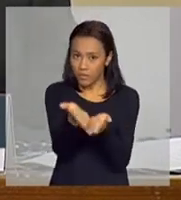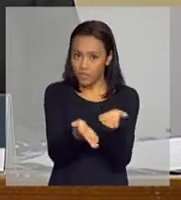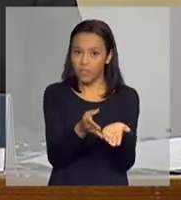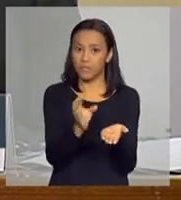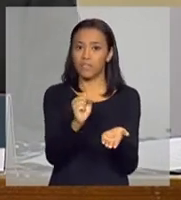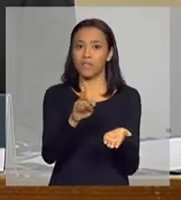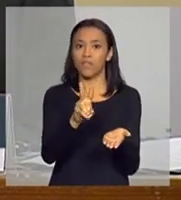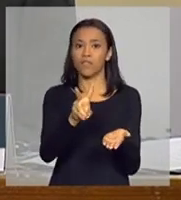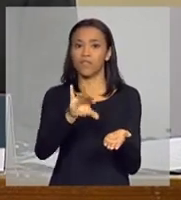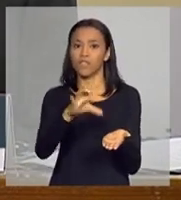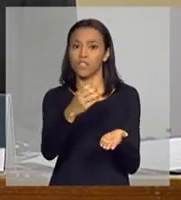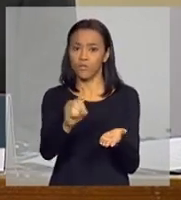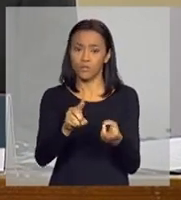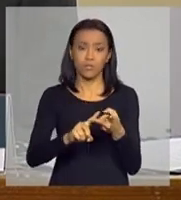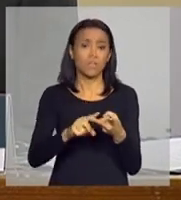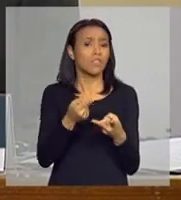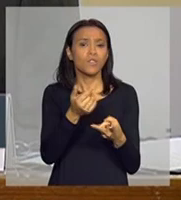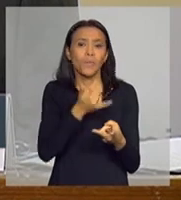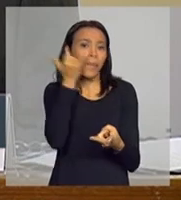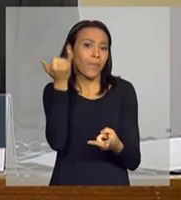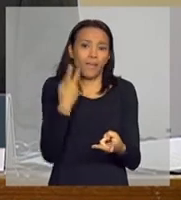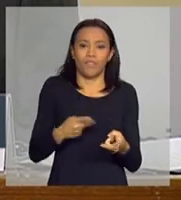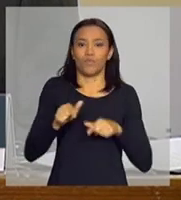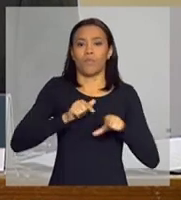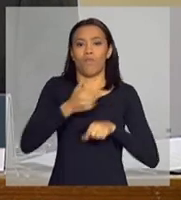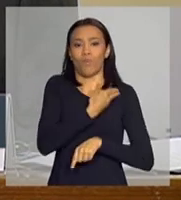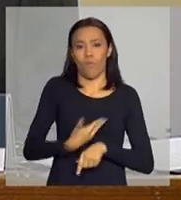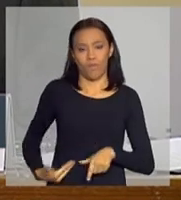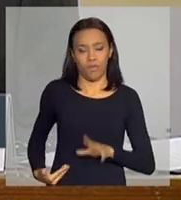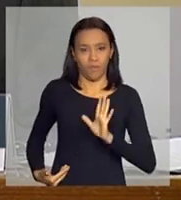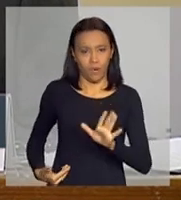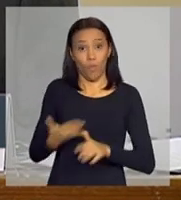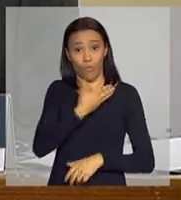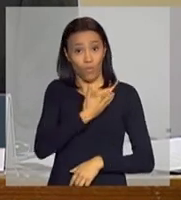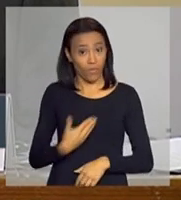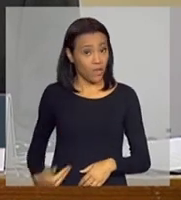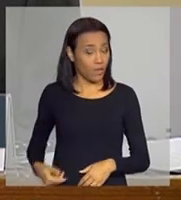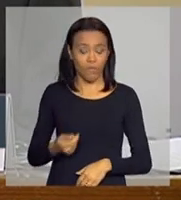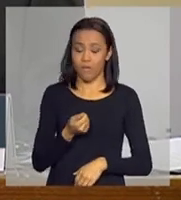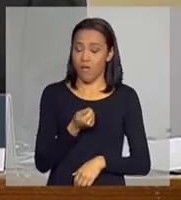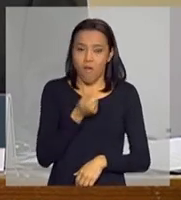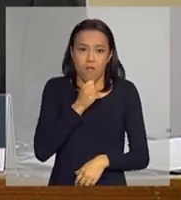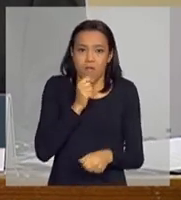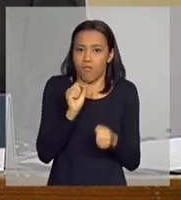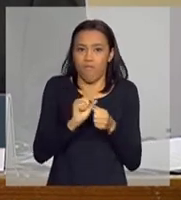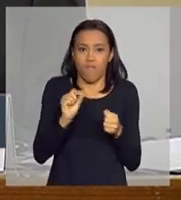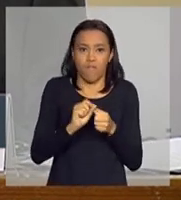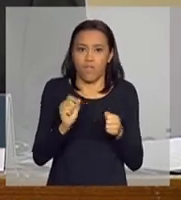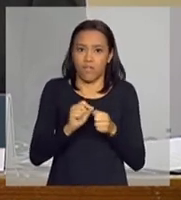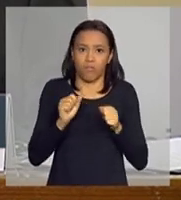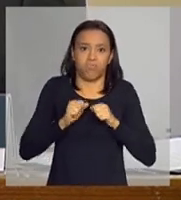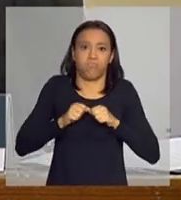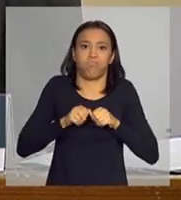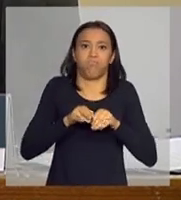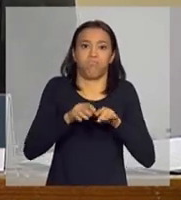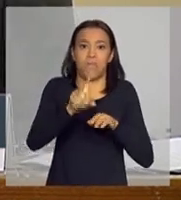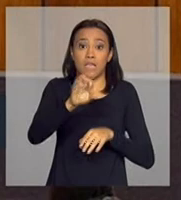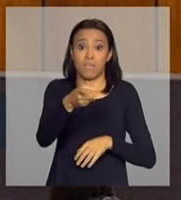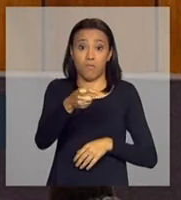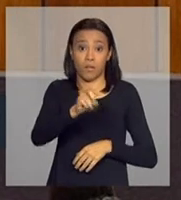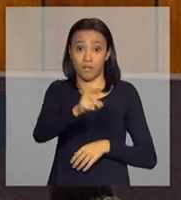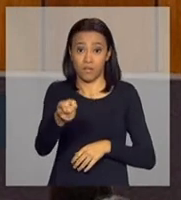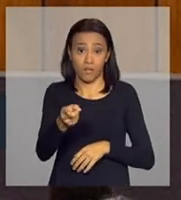crescido isso não depende da ação do governo então o governo não tem feito uma política expansionista do ponto de vista da